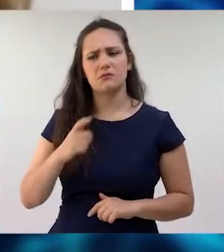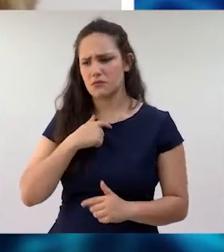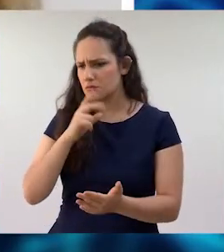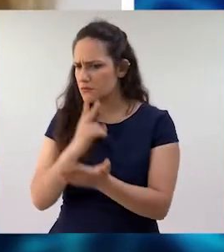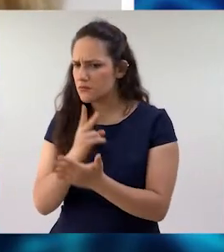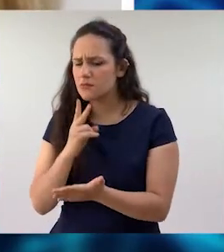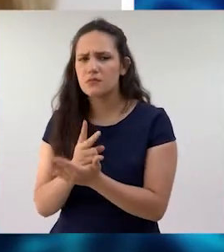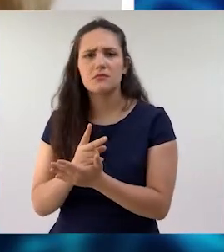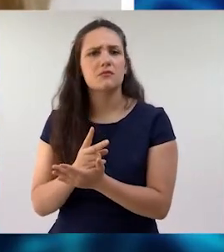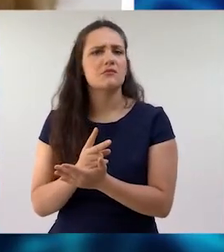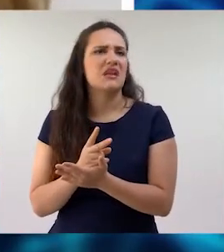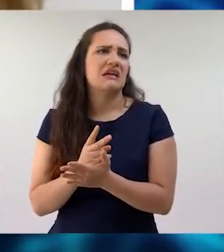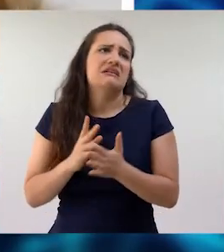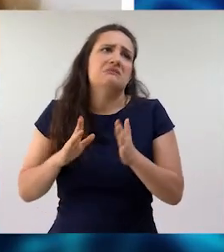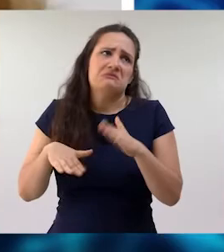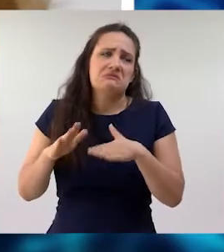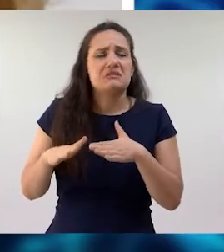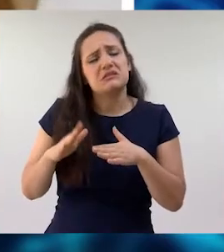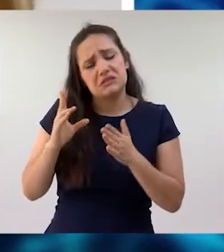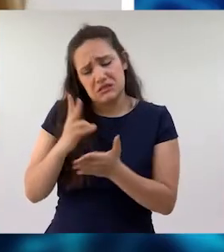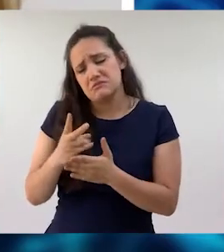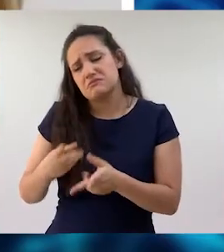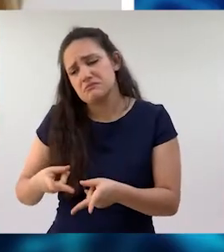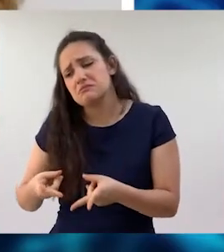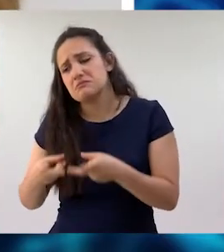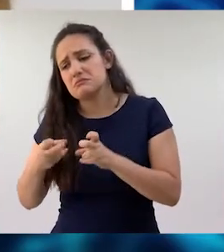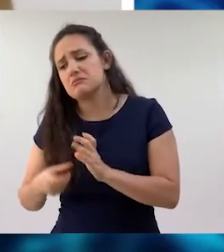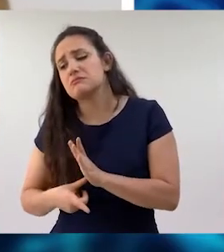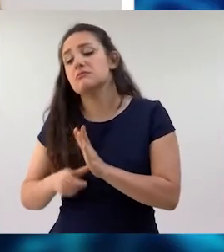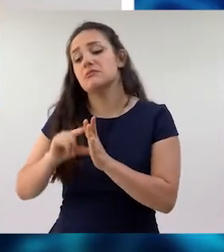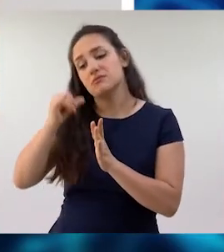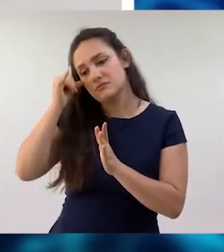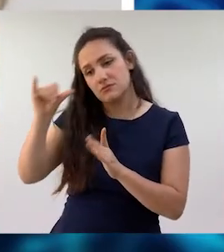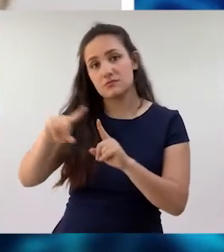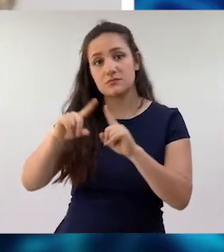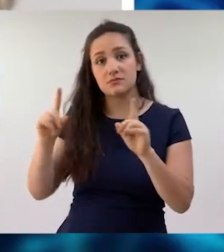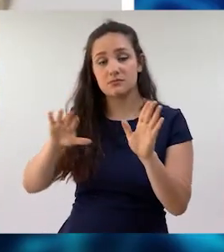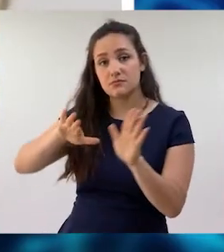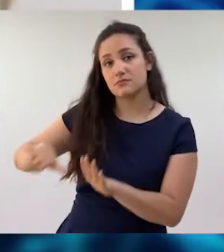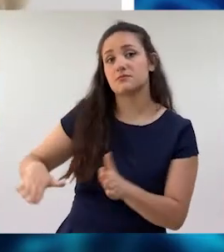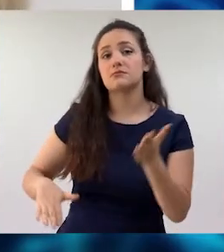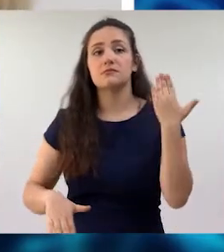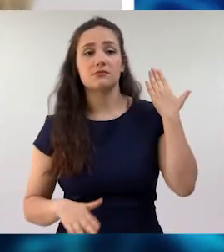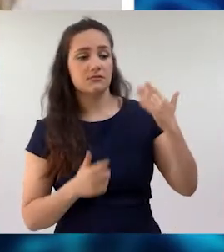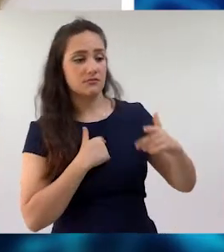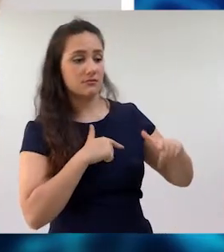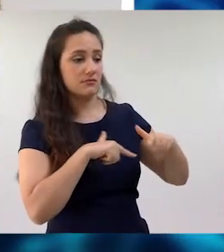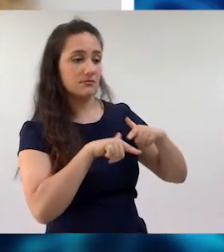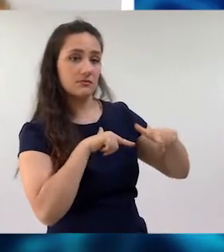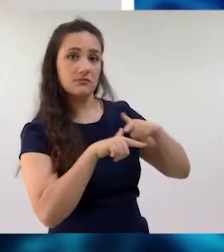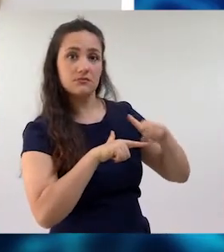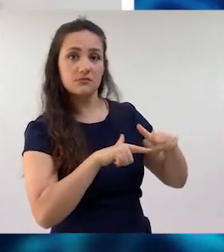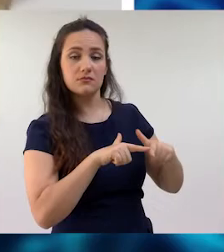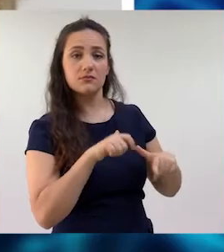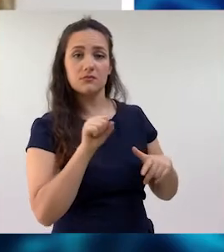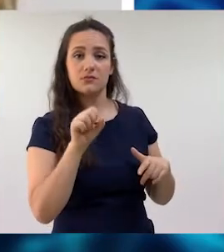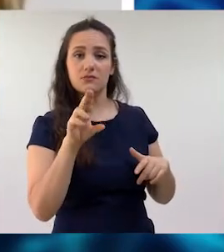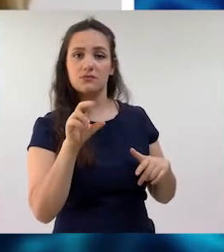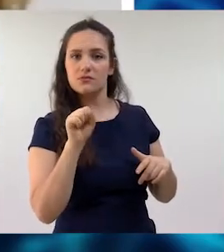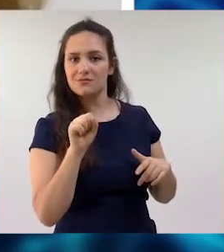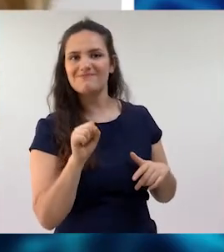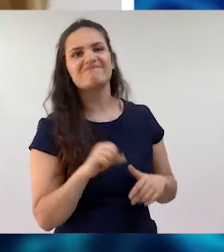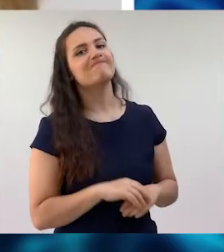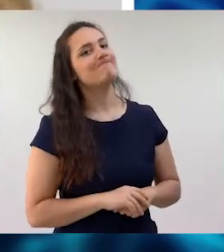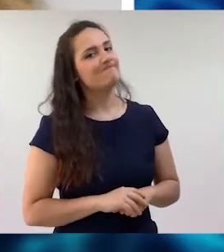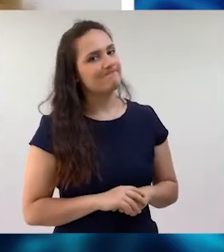no meu trabalho, eu pego lesões precoces, né? Mas quando eu fiz a minha residência, ou mesmo quando eu